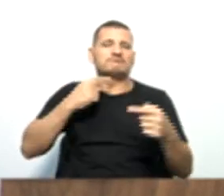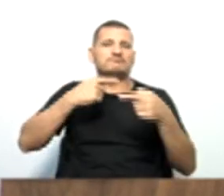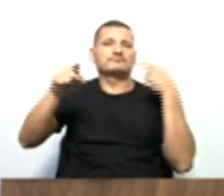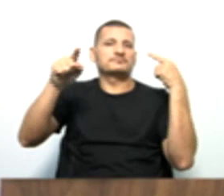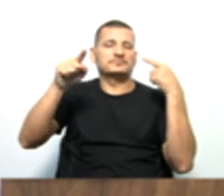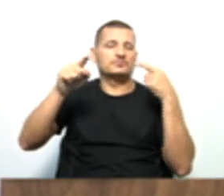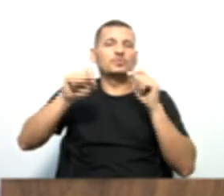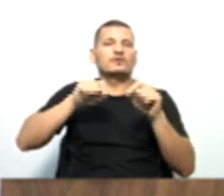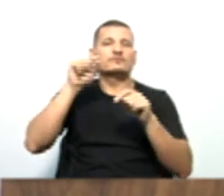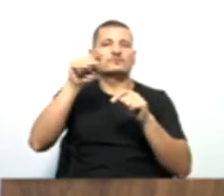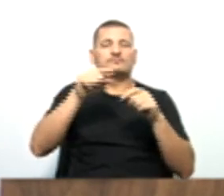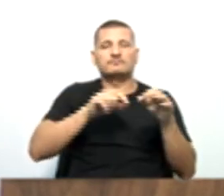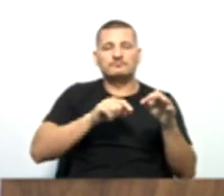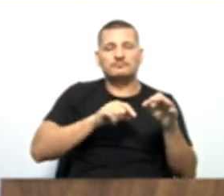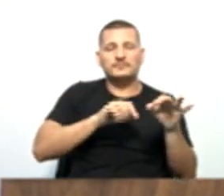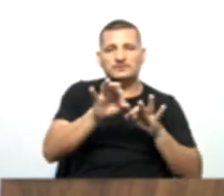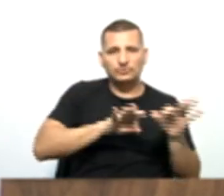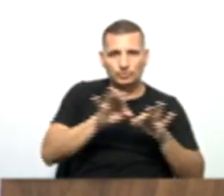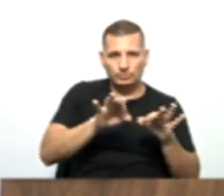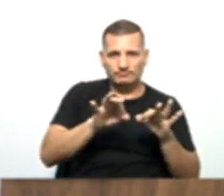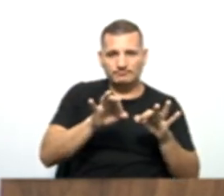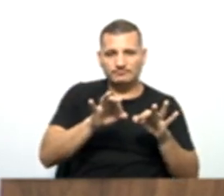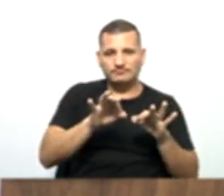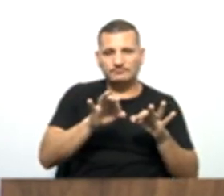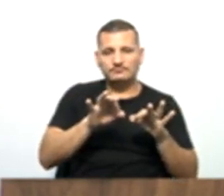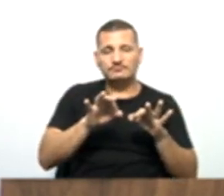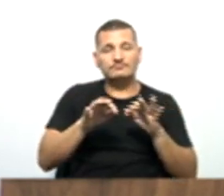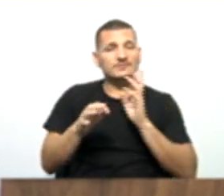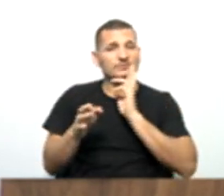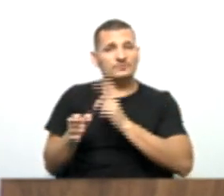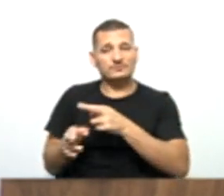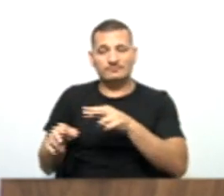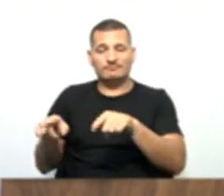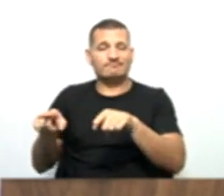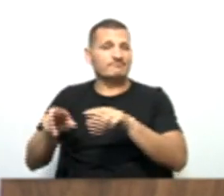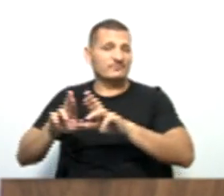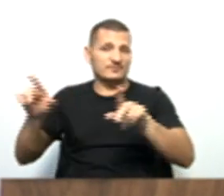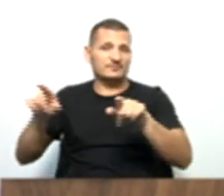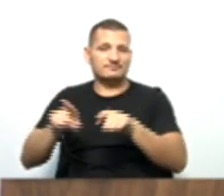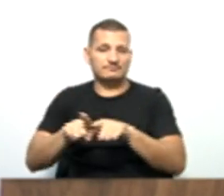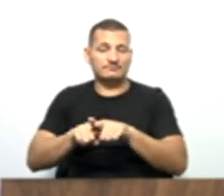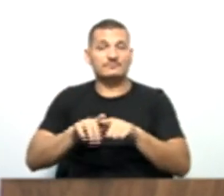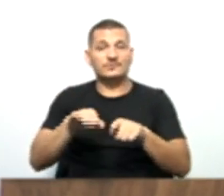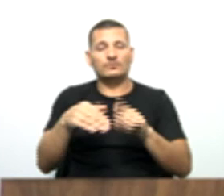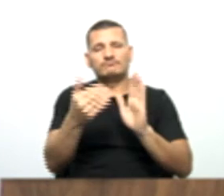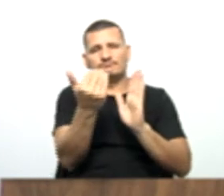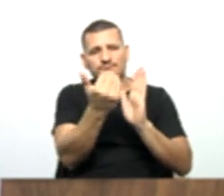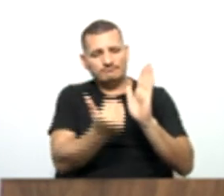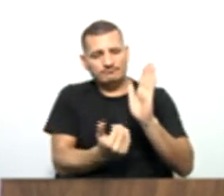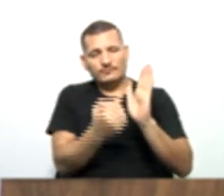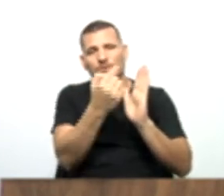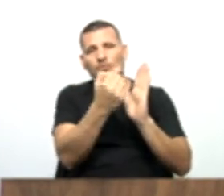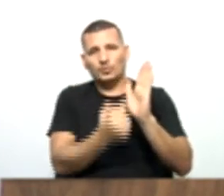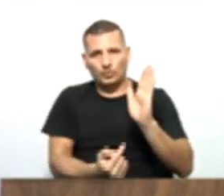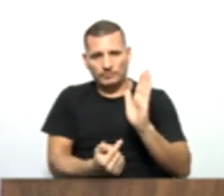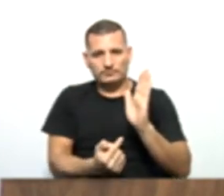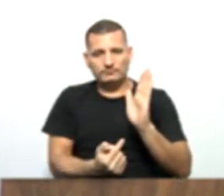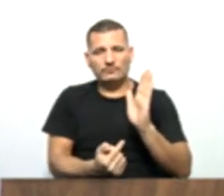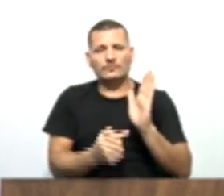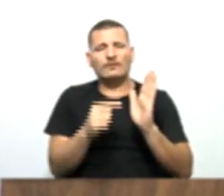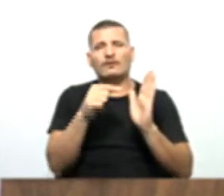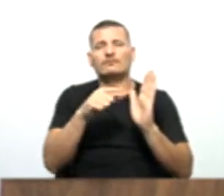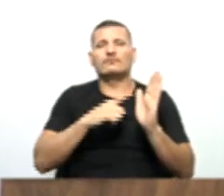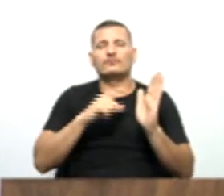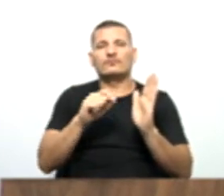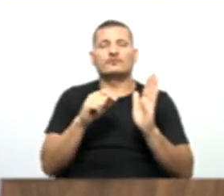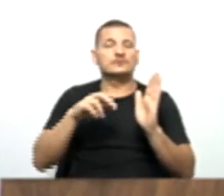teu projeto, que é a confecção do bolo. E o resultado vai ser diferente. O escopo, ele determina o que vai ser feito,